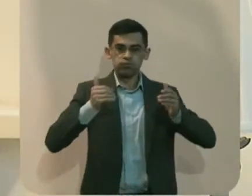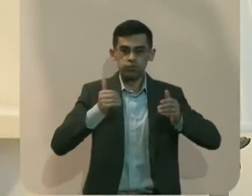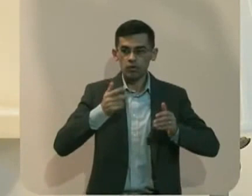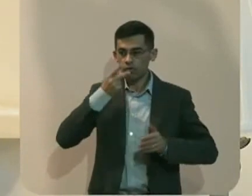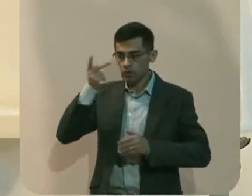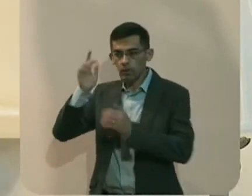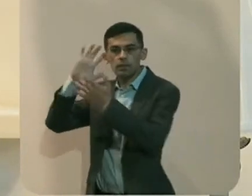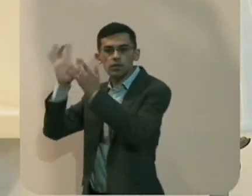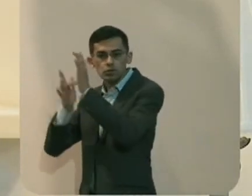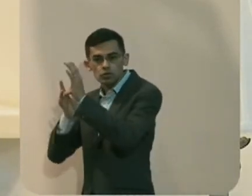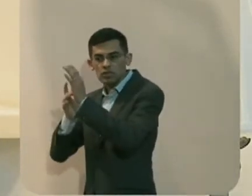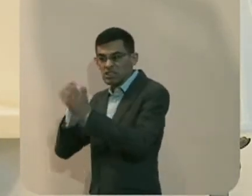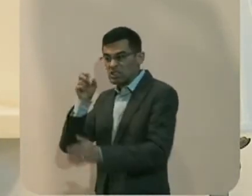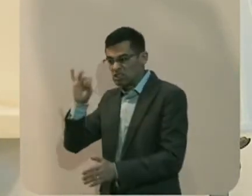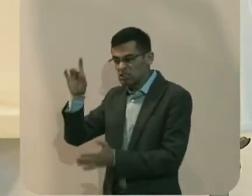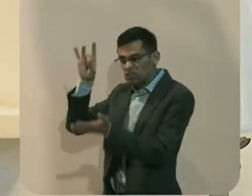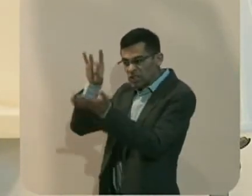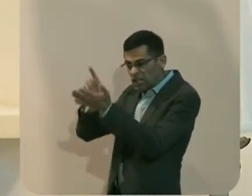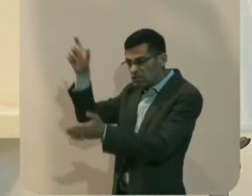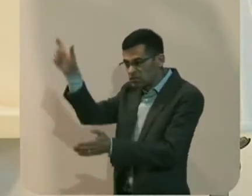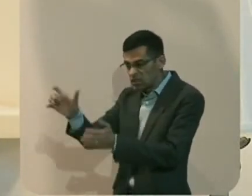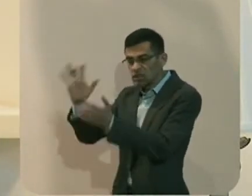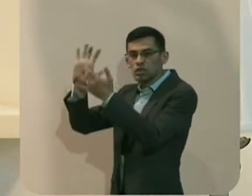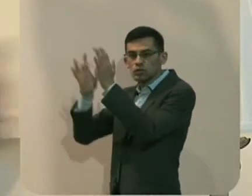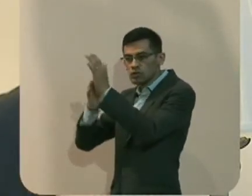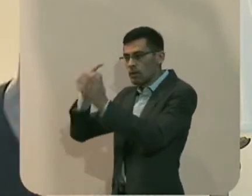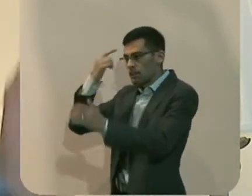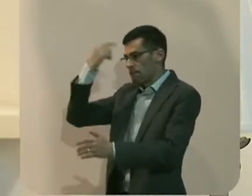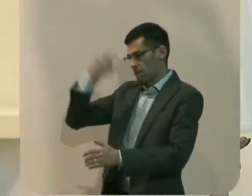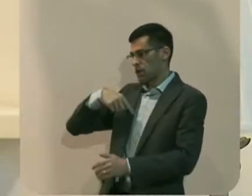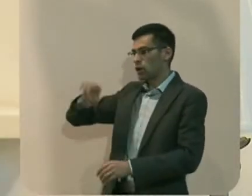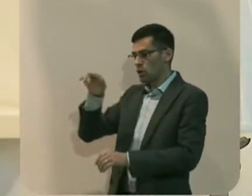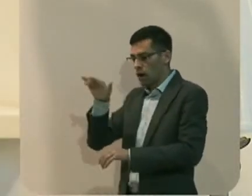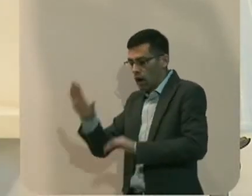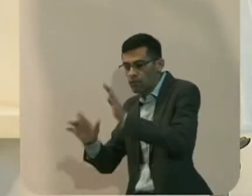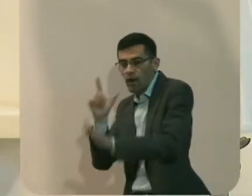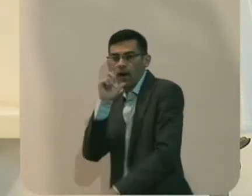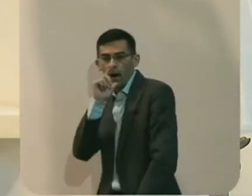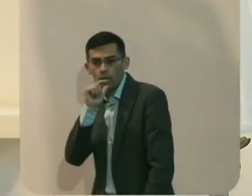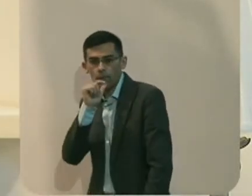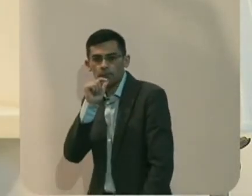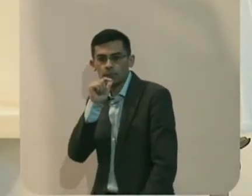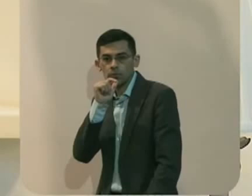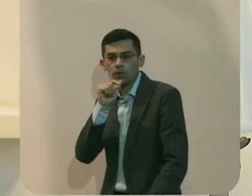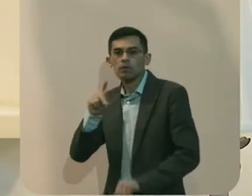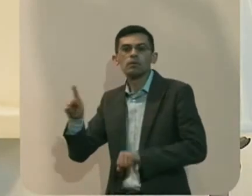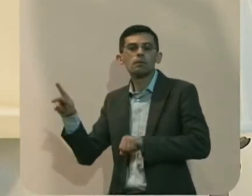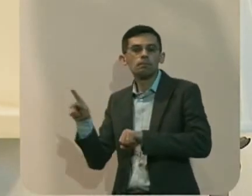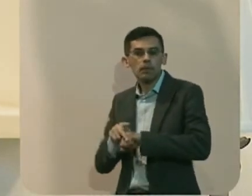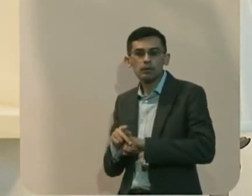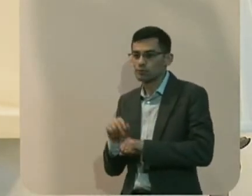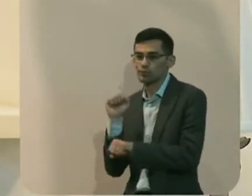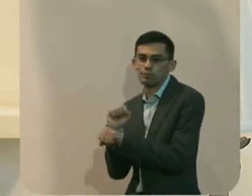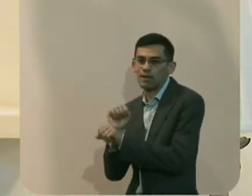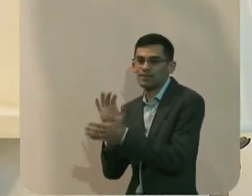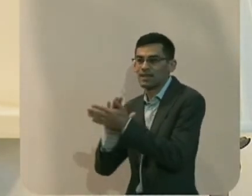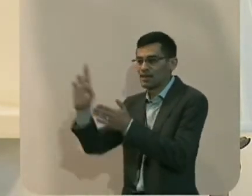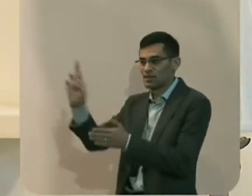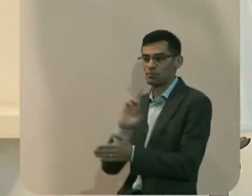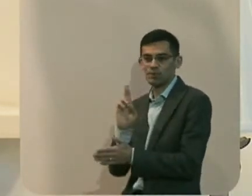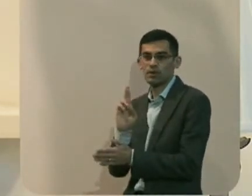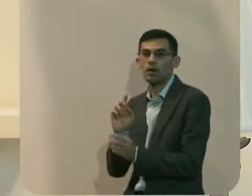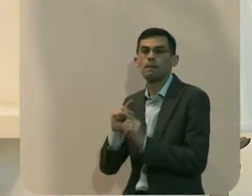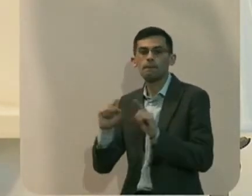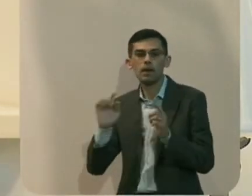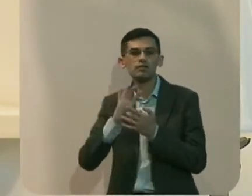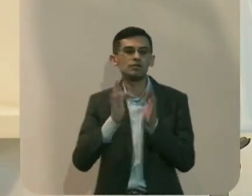para Jesus andando no mar, se és tu mesmo, manda-me andar sobre as águas. E ele talvez não esperasse a resposta que